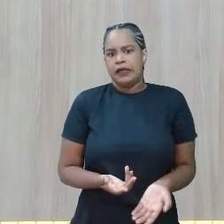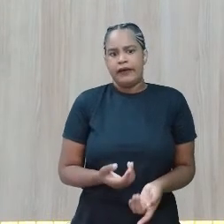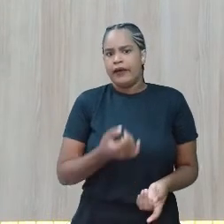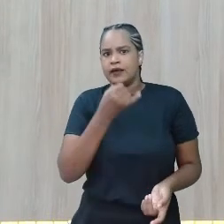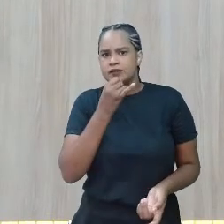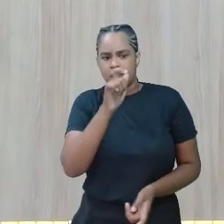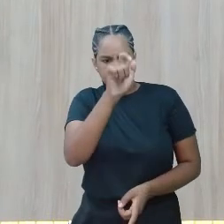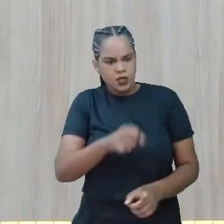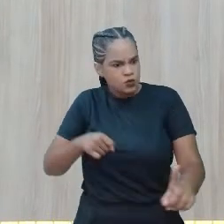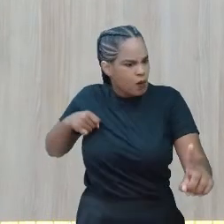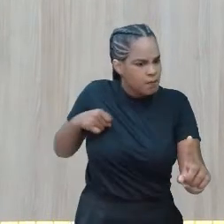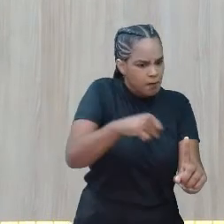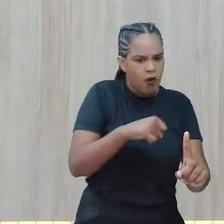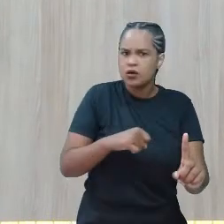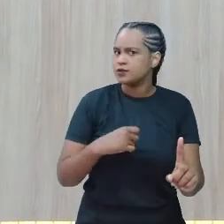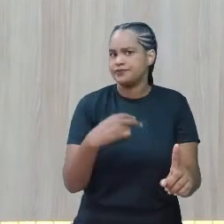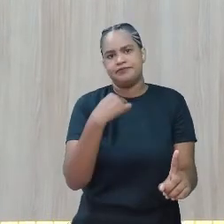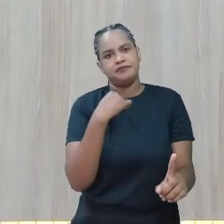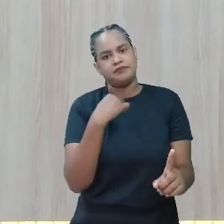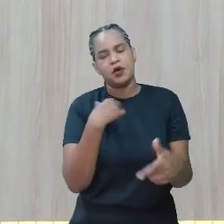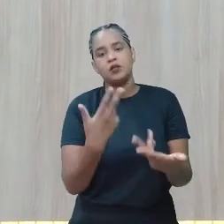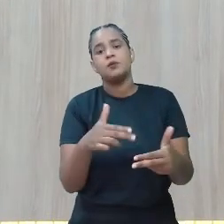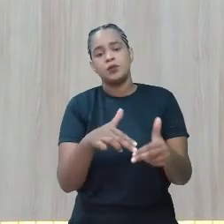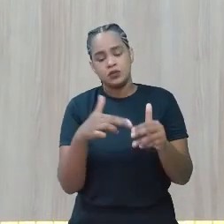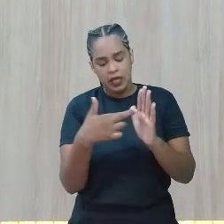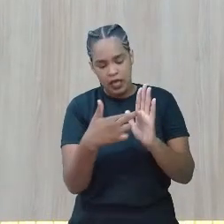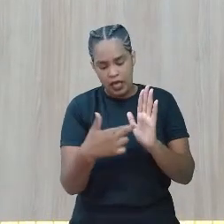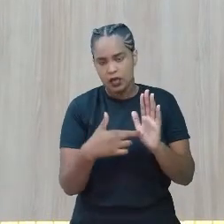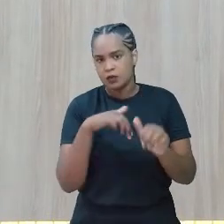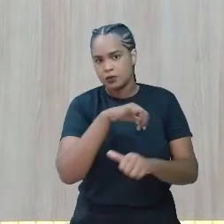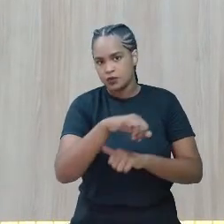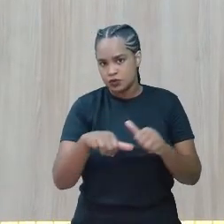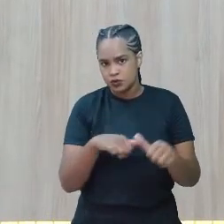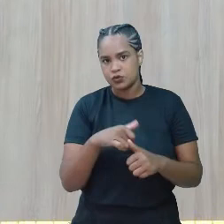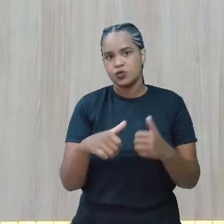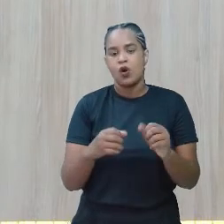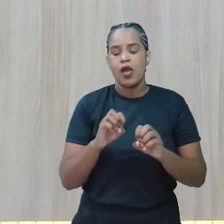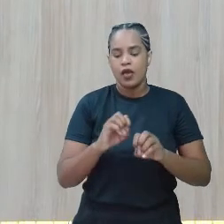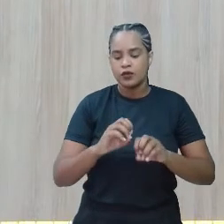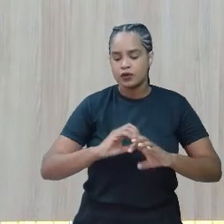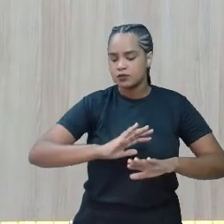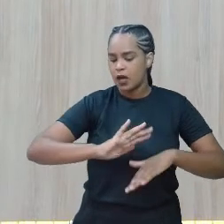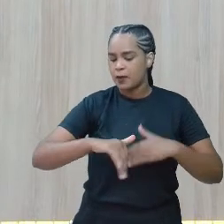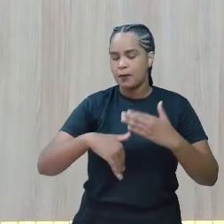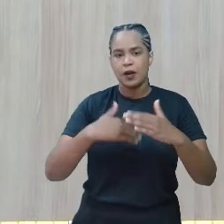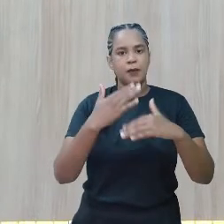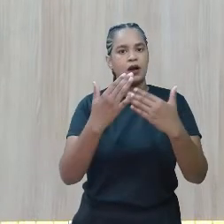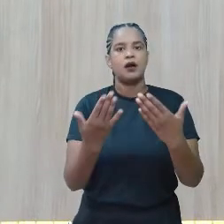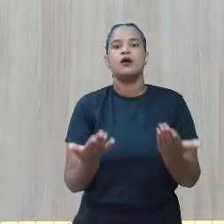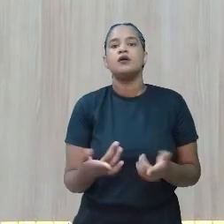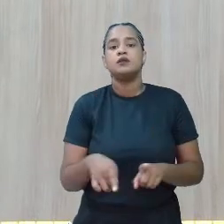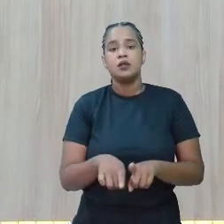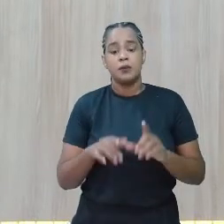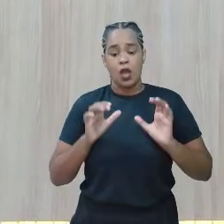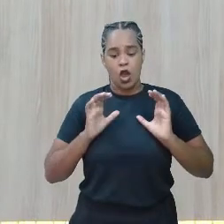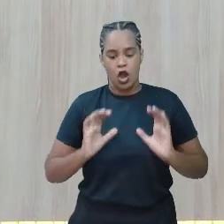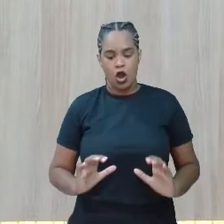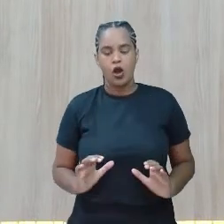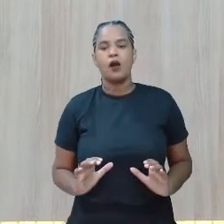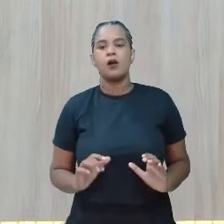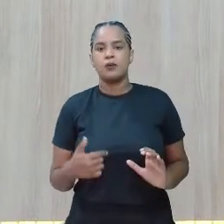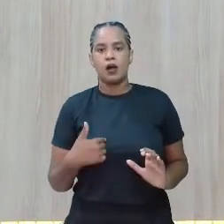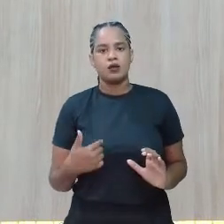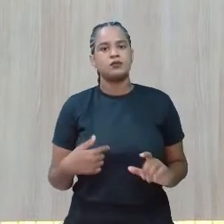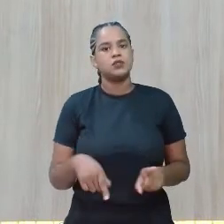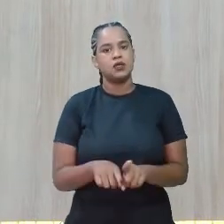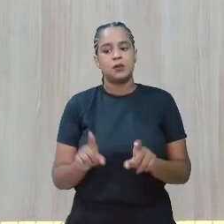ninguém. E aí as regras mudaram, a educação avançou, as pessoas, o comportamento também